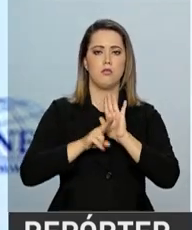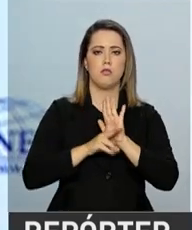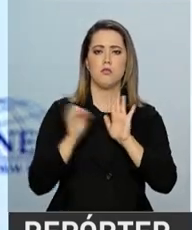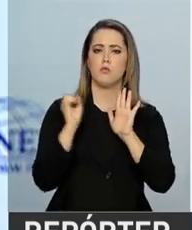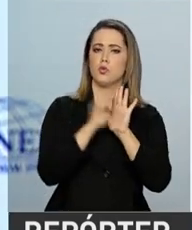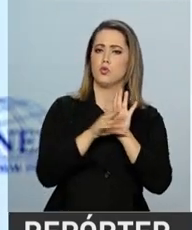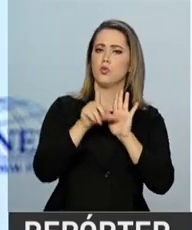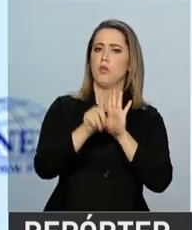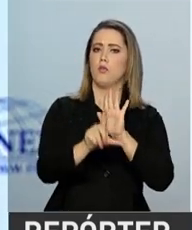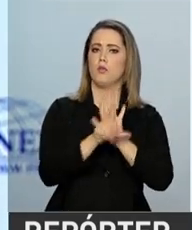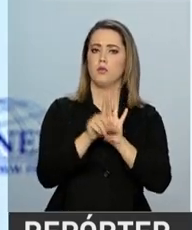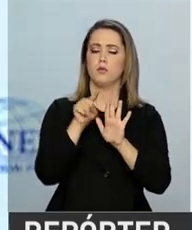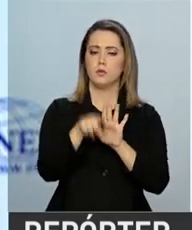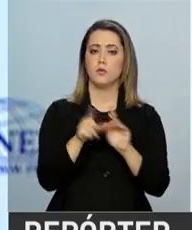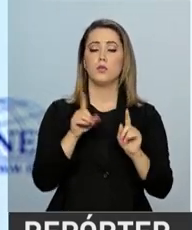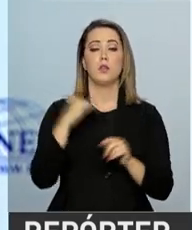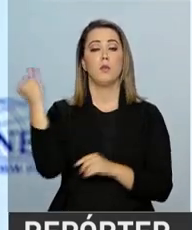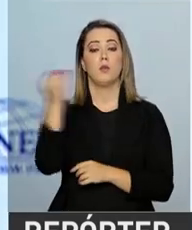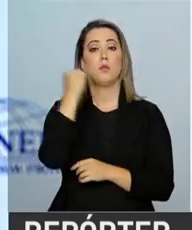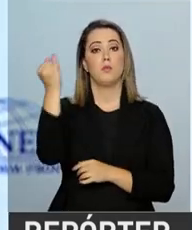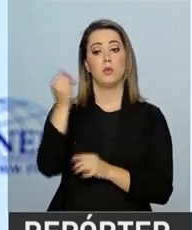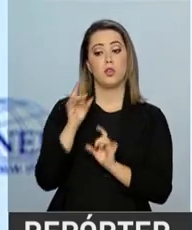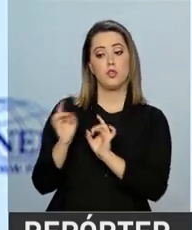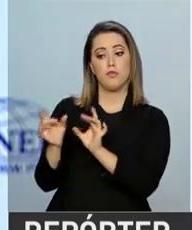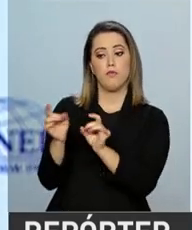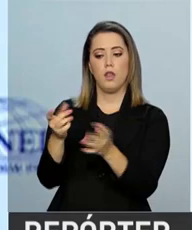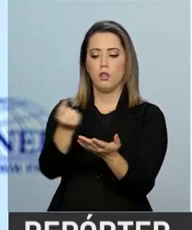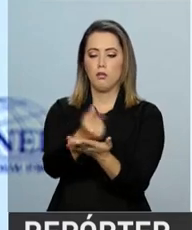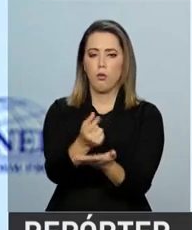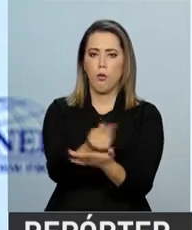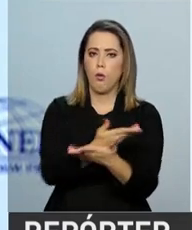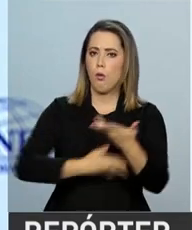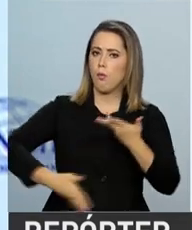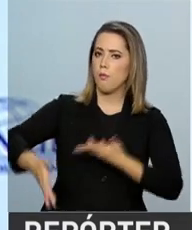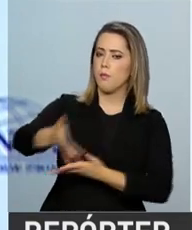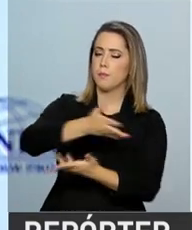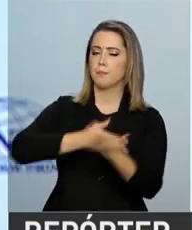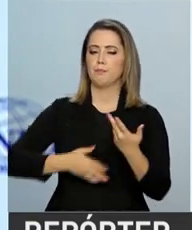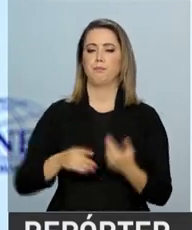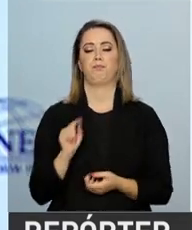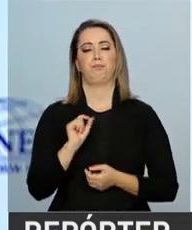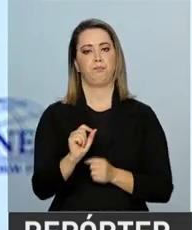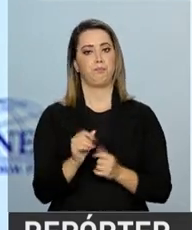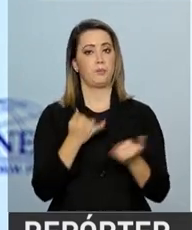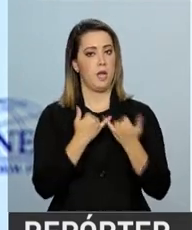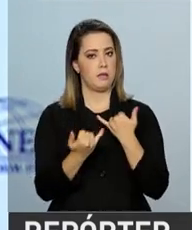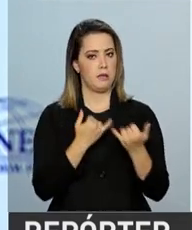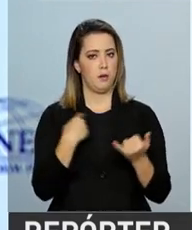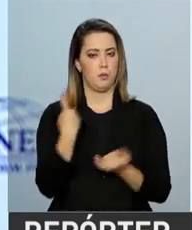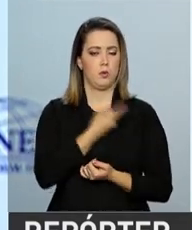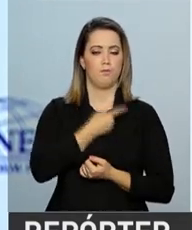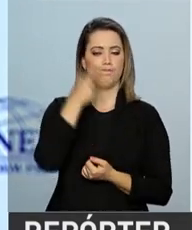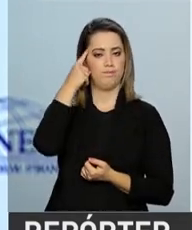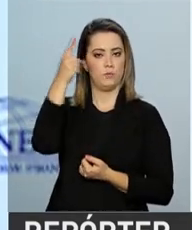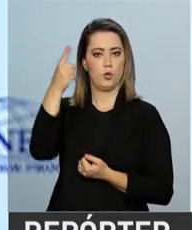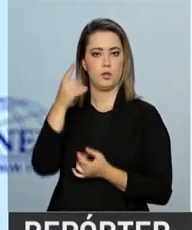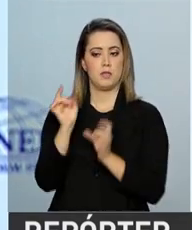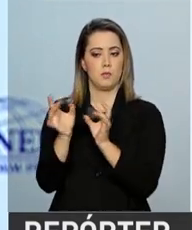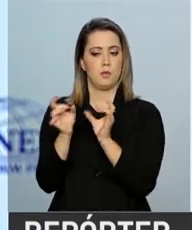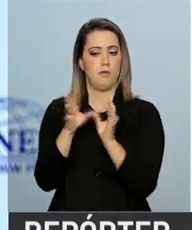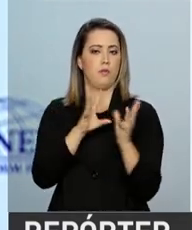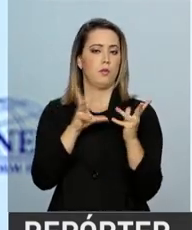também uma importante vertente de competitividade. Quando pensamos, por exemplo, no nosso comércio